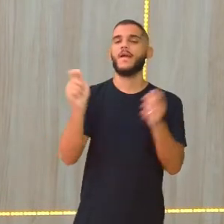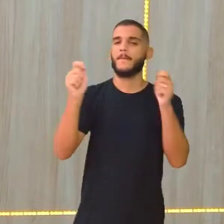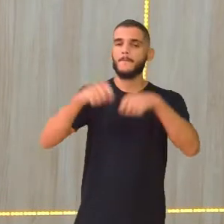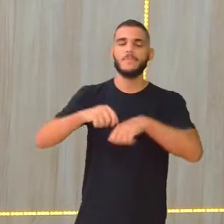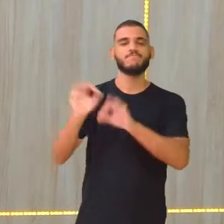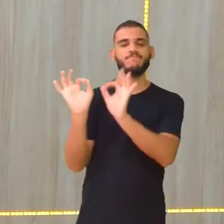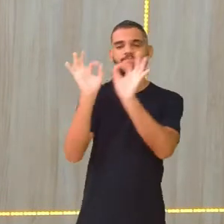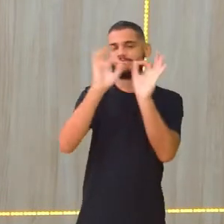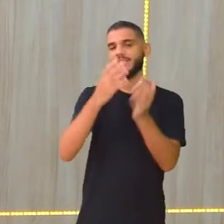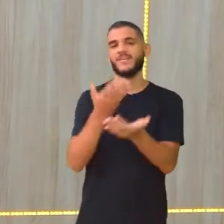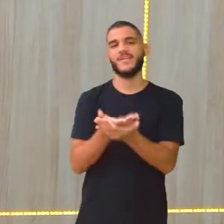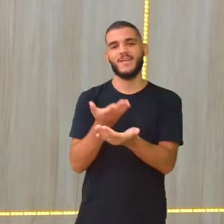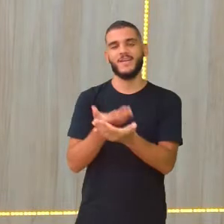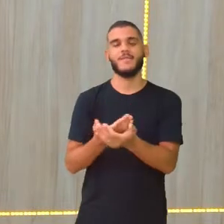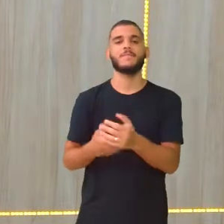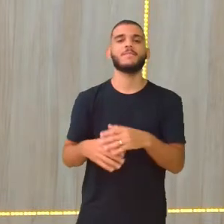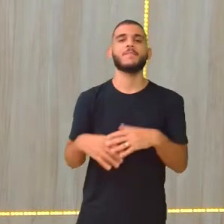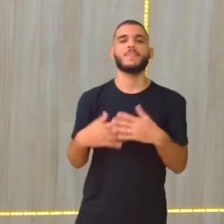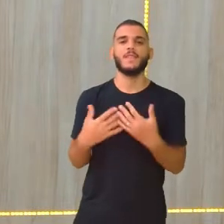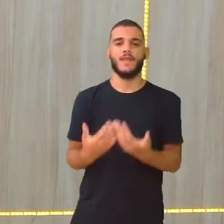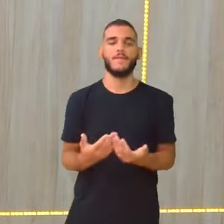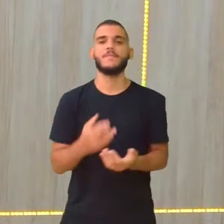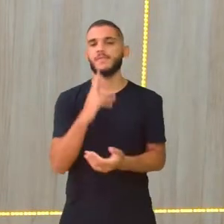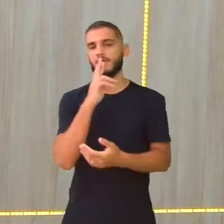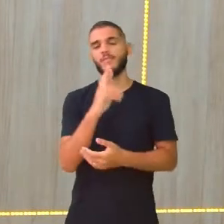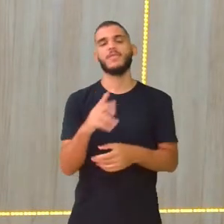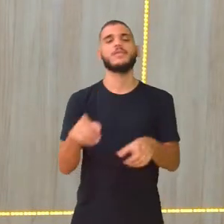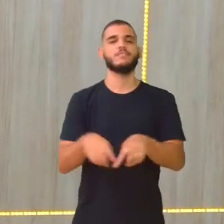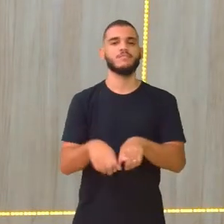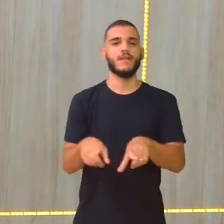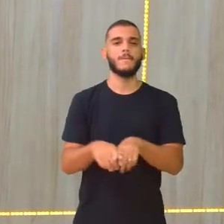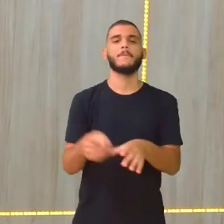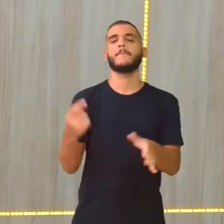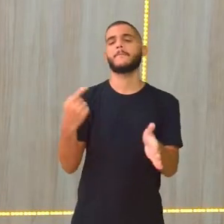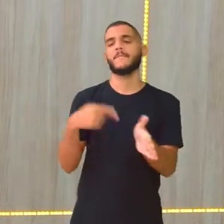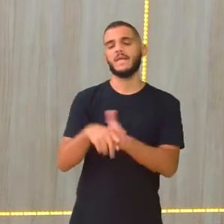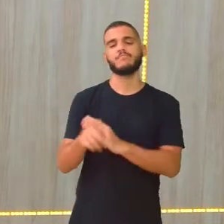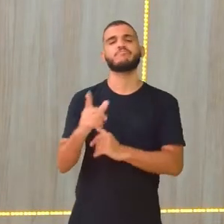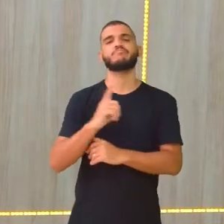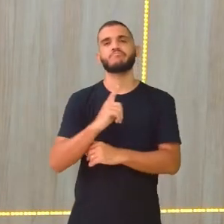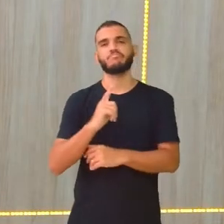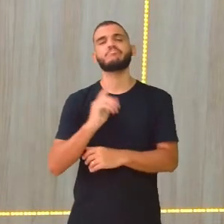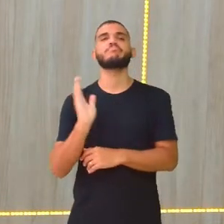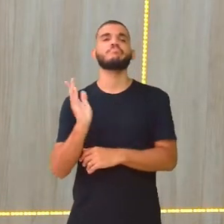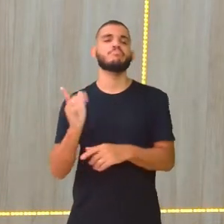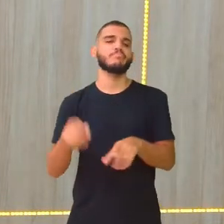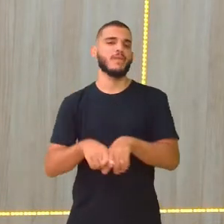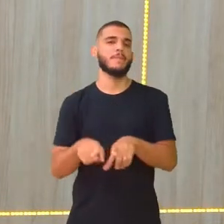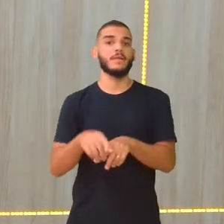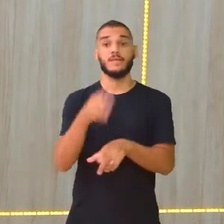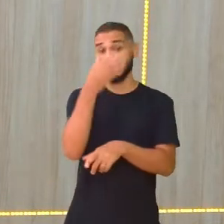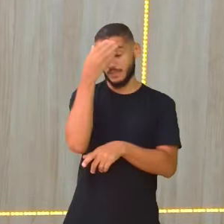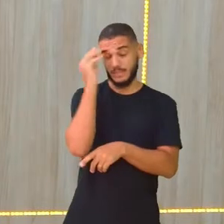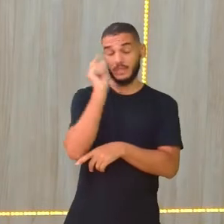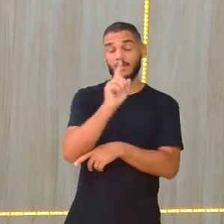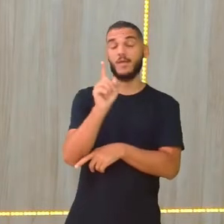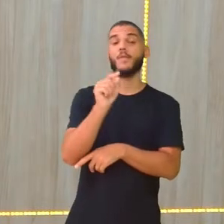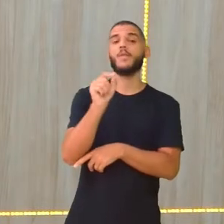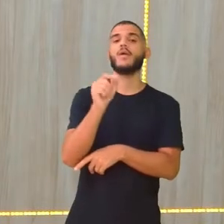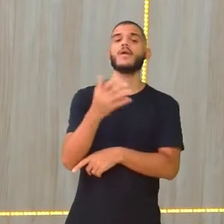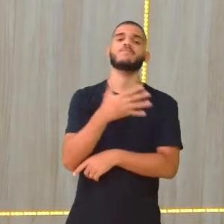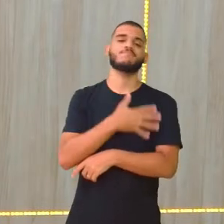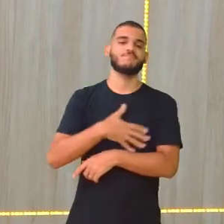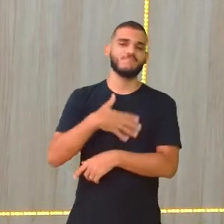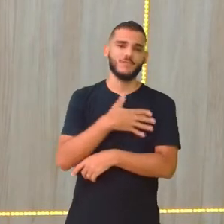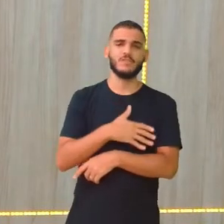aula. Além também de responder algum questionamento que você tenha deixado lá, não é? E aí não esquece também, se está gostando, dá um